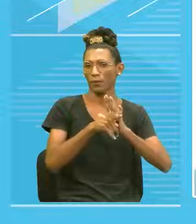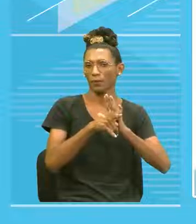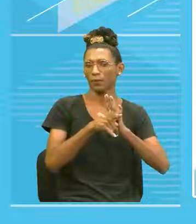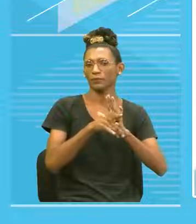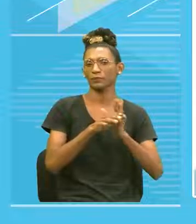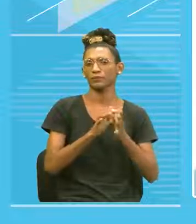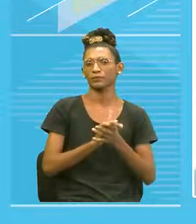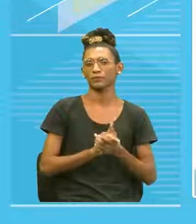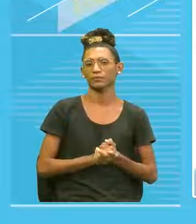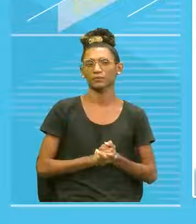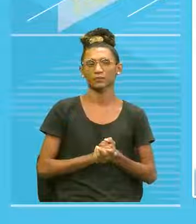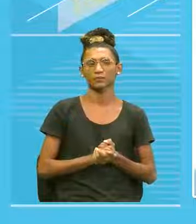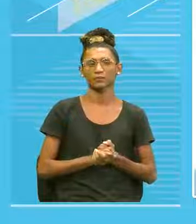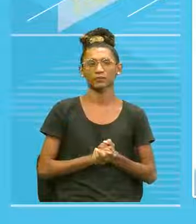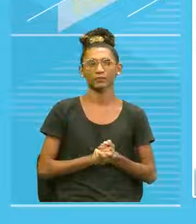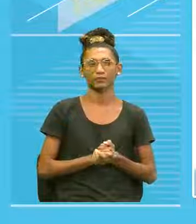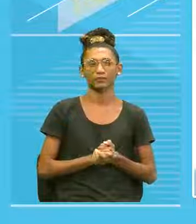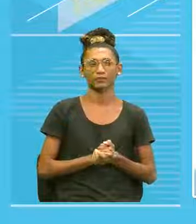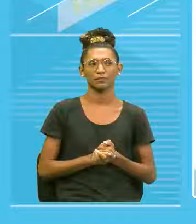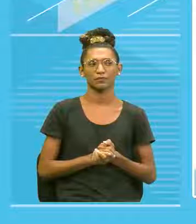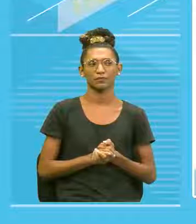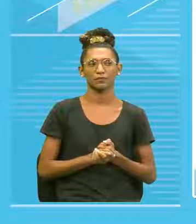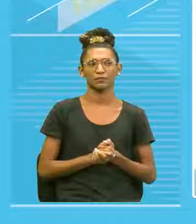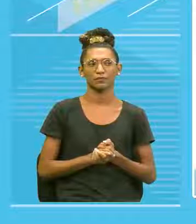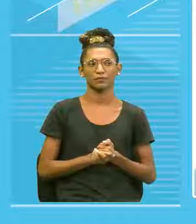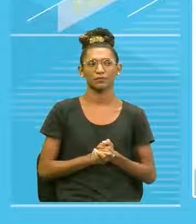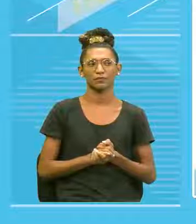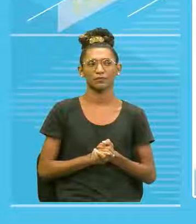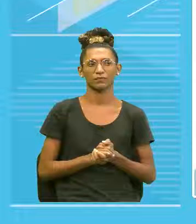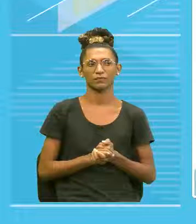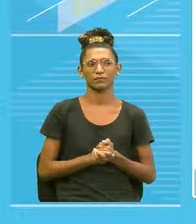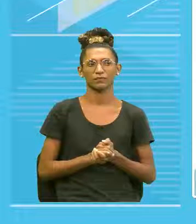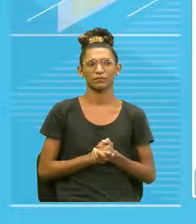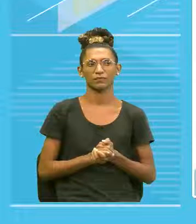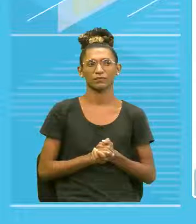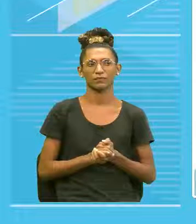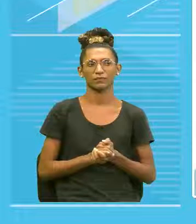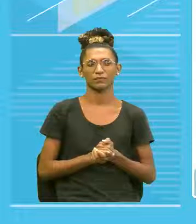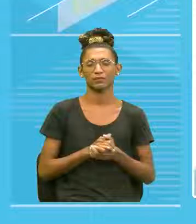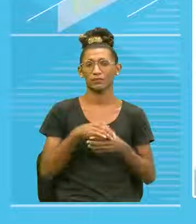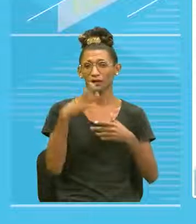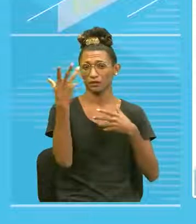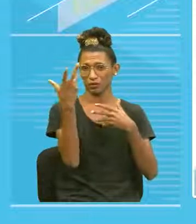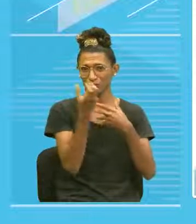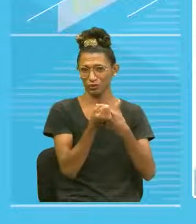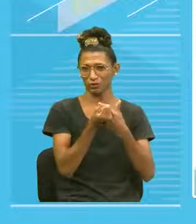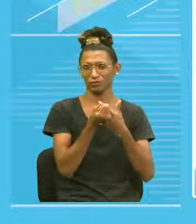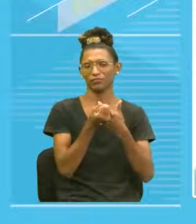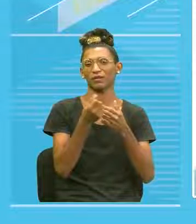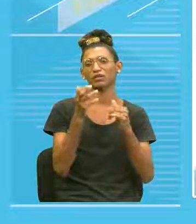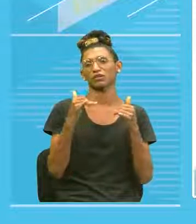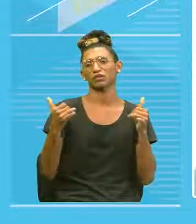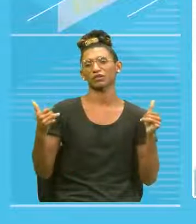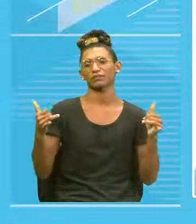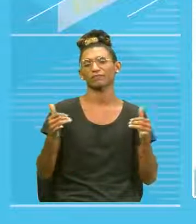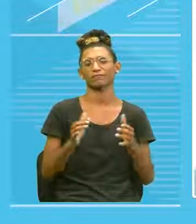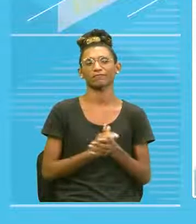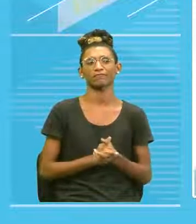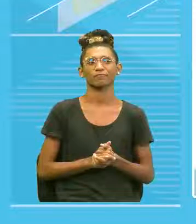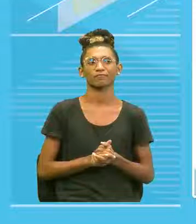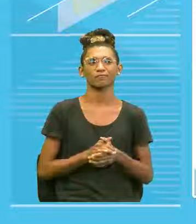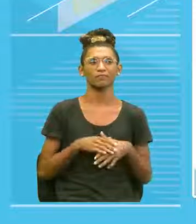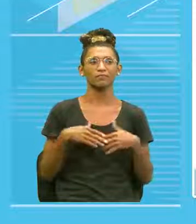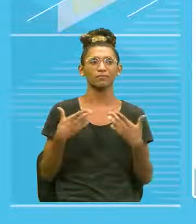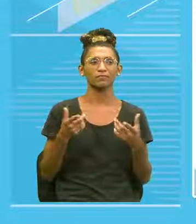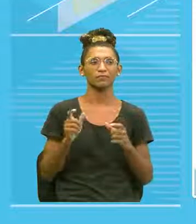o gerador é pa o e Torre e